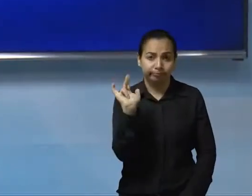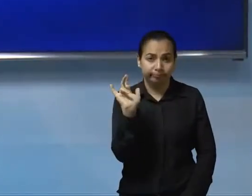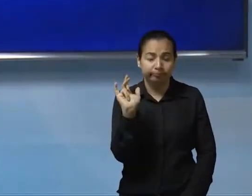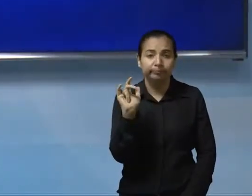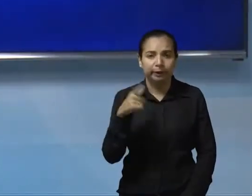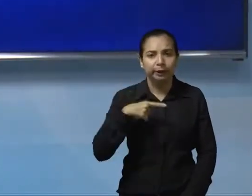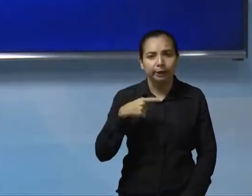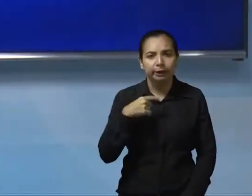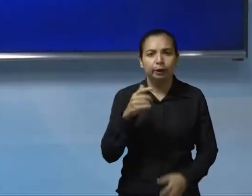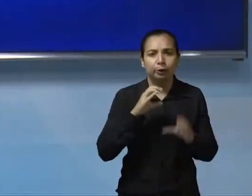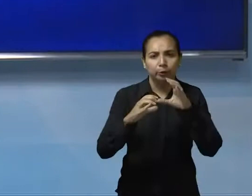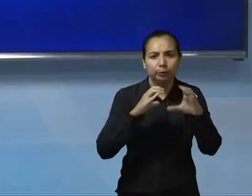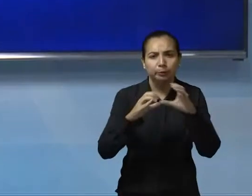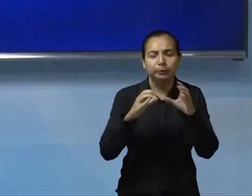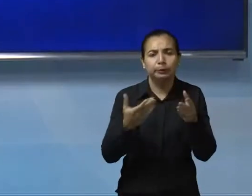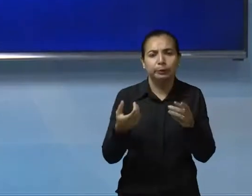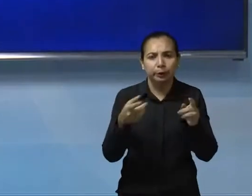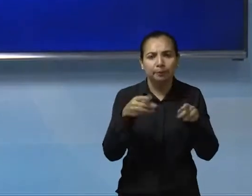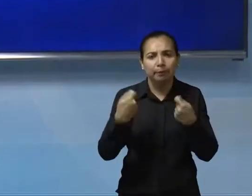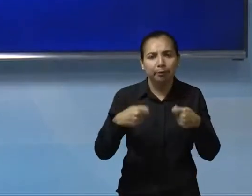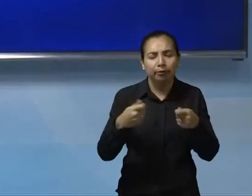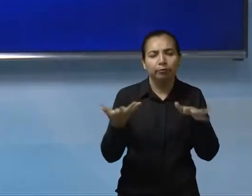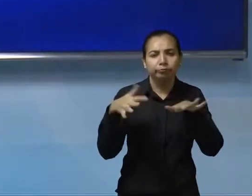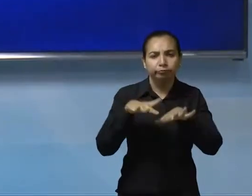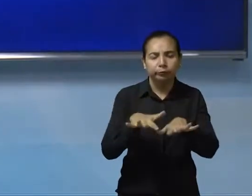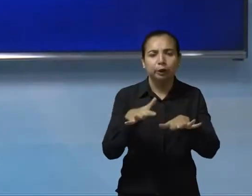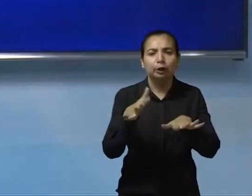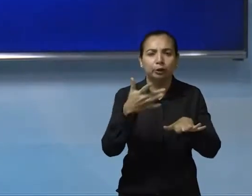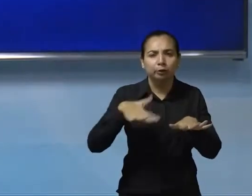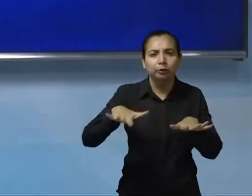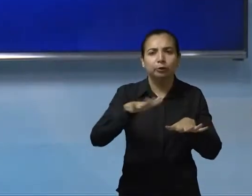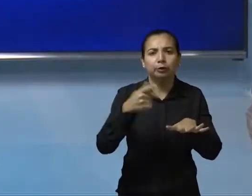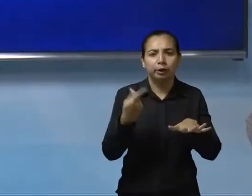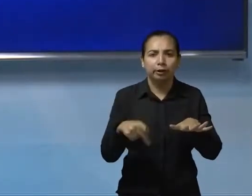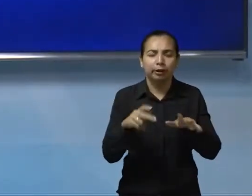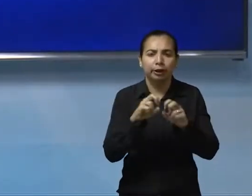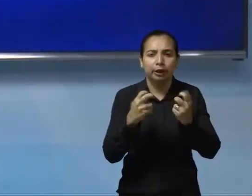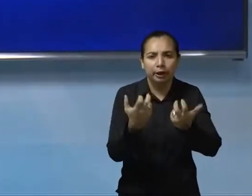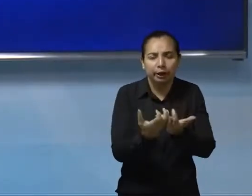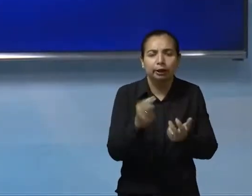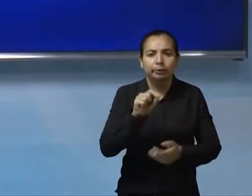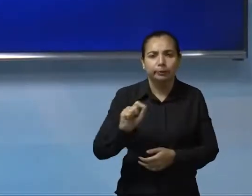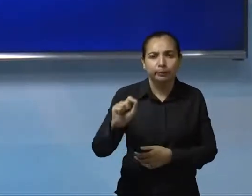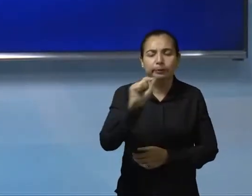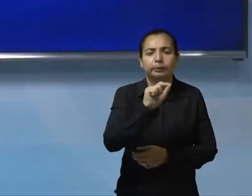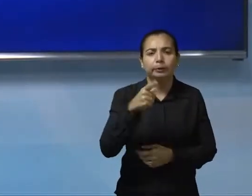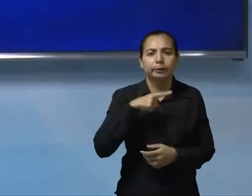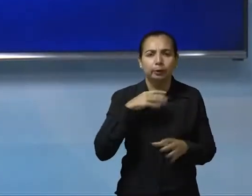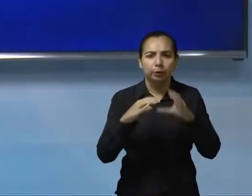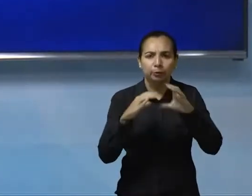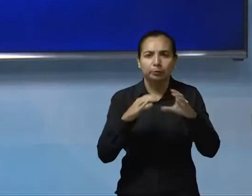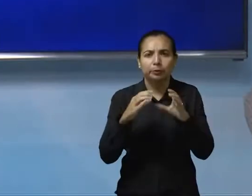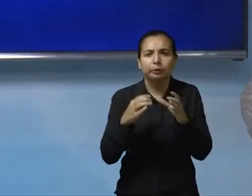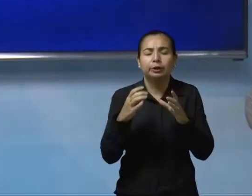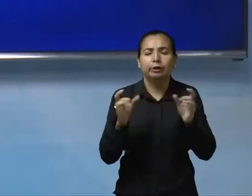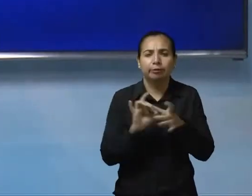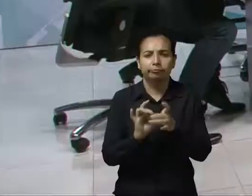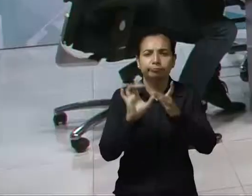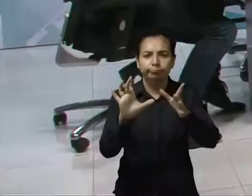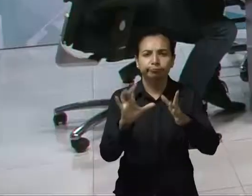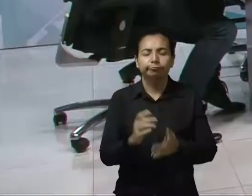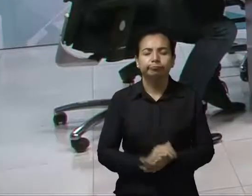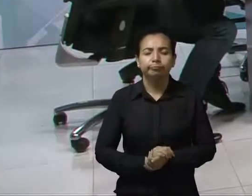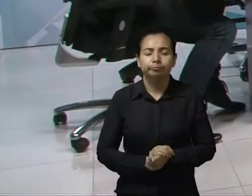comunicação inclusiva, instituída aqui na Câmara Municipal, em seus vários órgãos, veículos de comunicação. Bom,